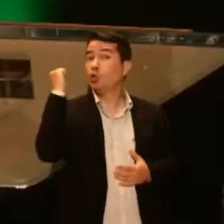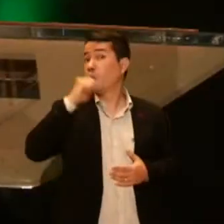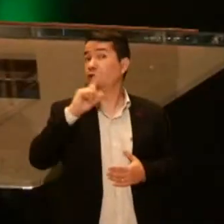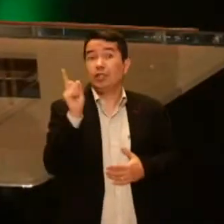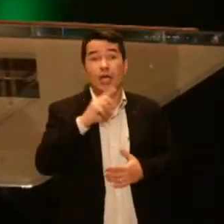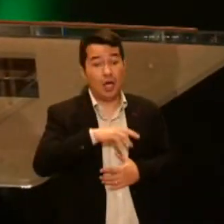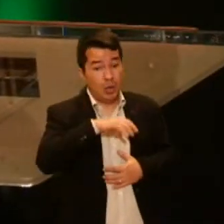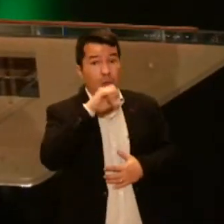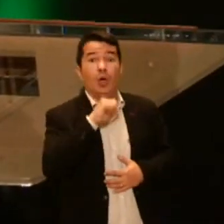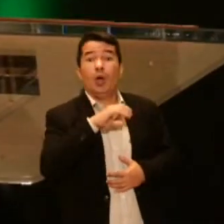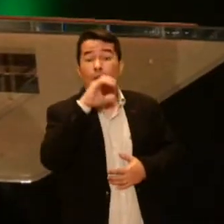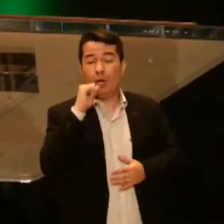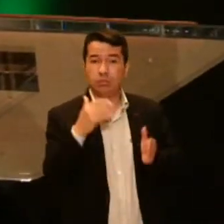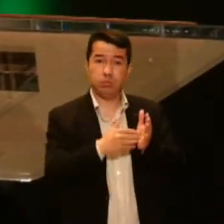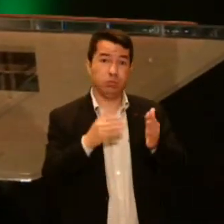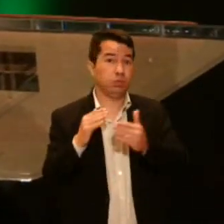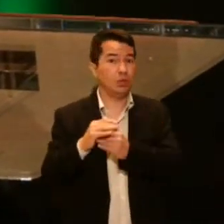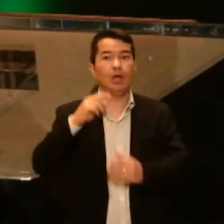vinha.